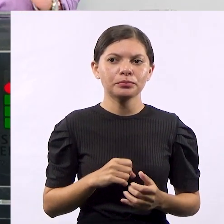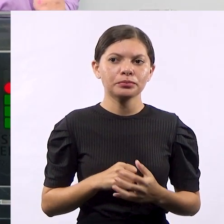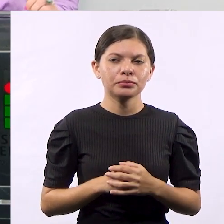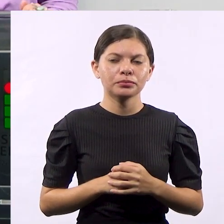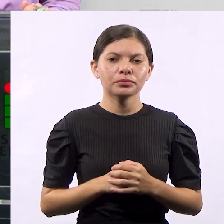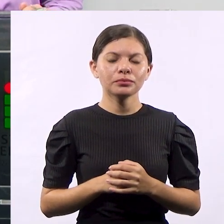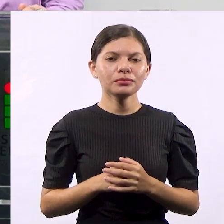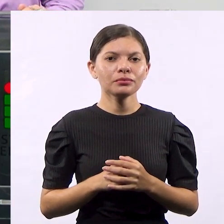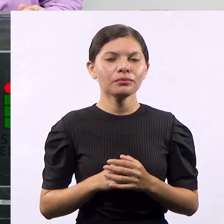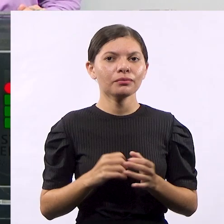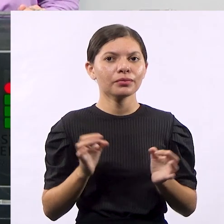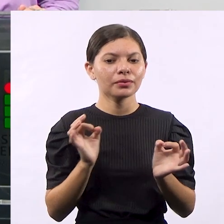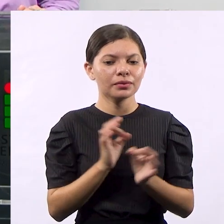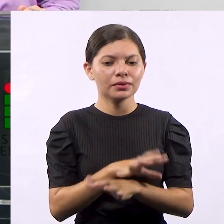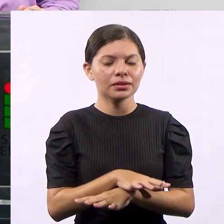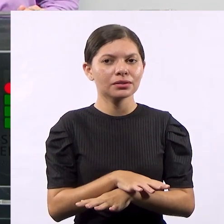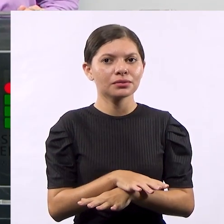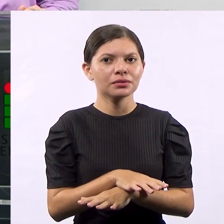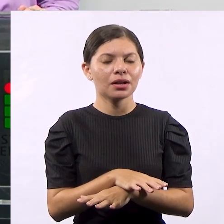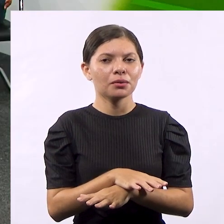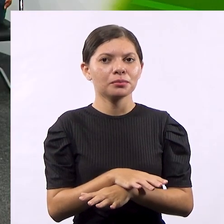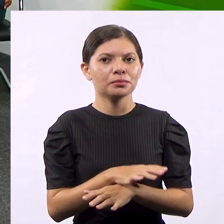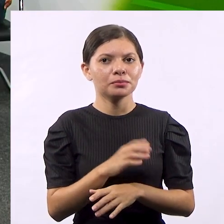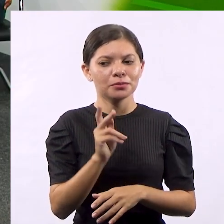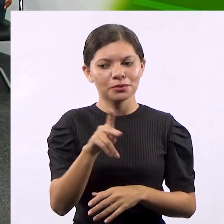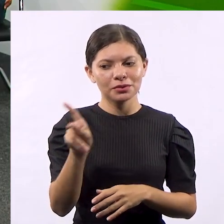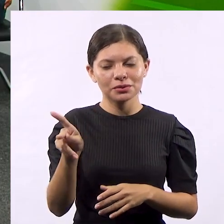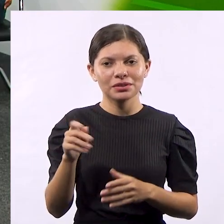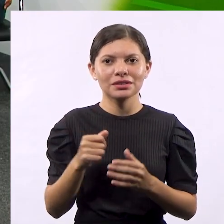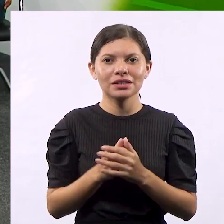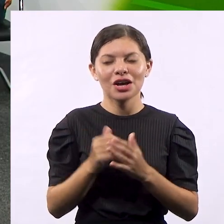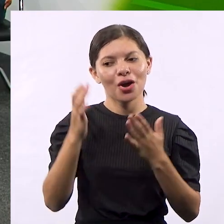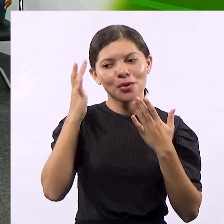E agora eu vou passar para os professores para as considerações finais.